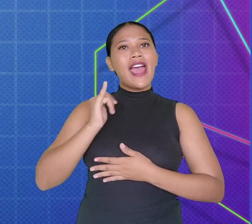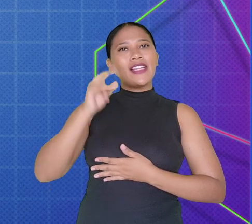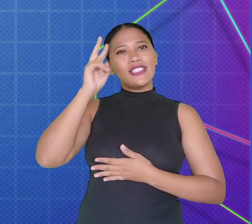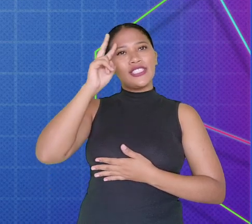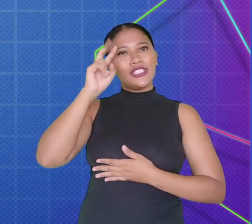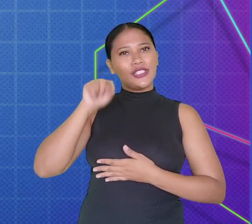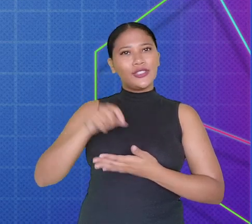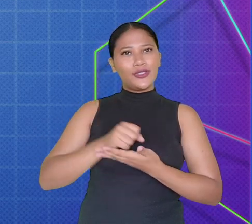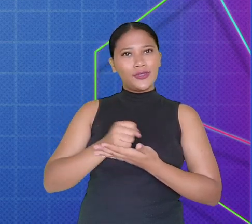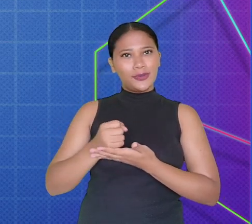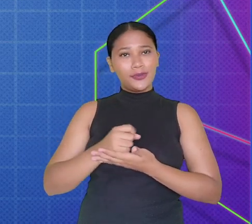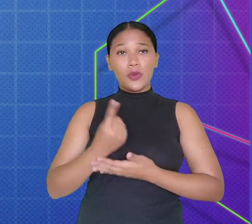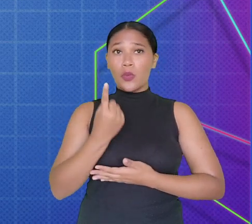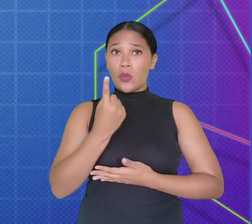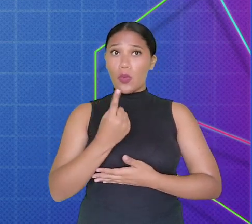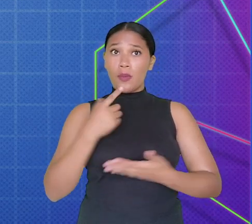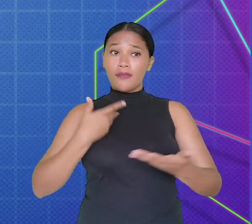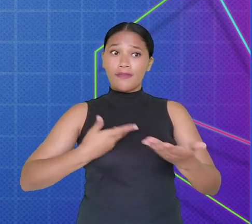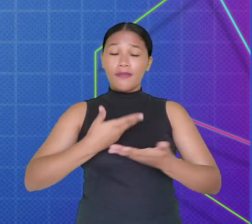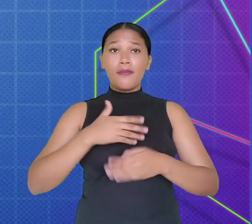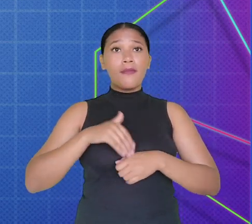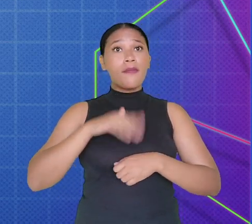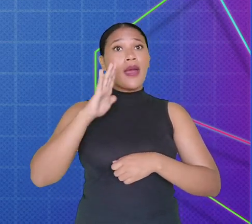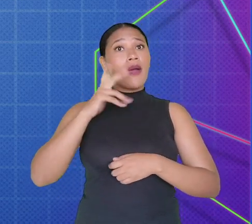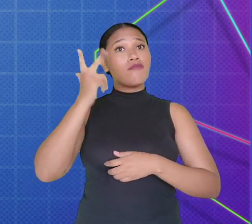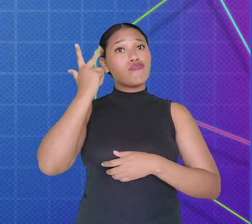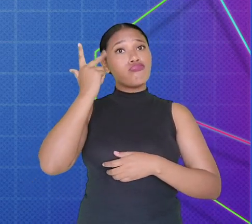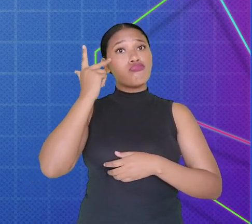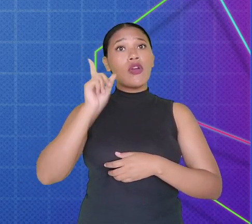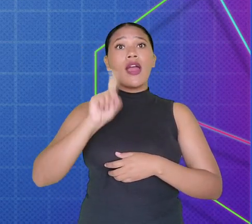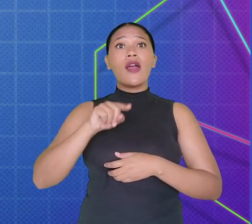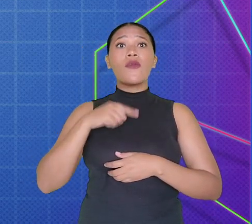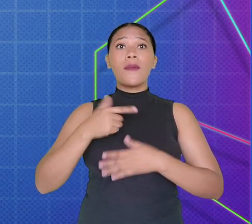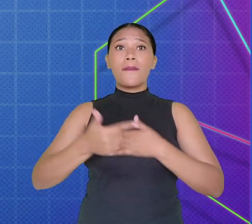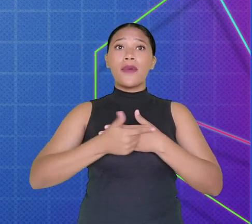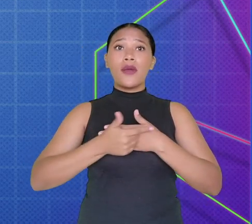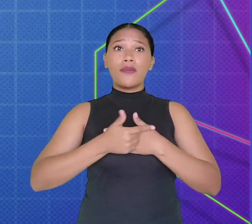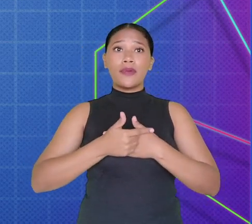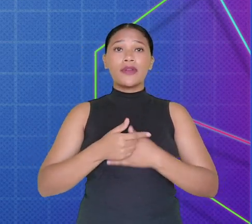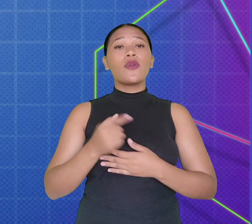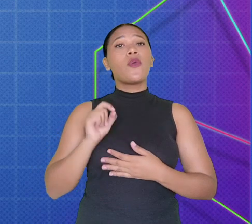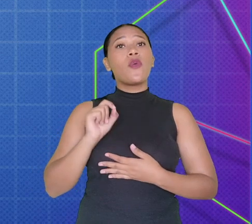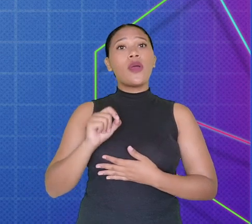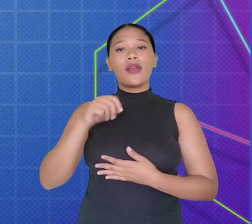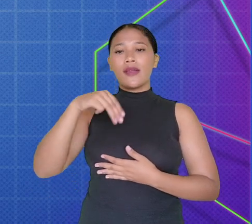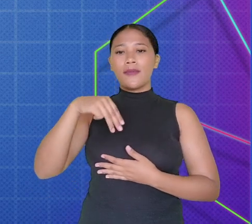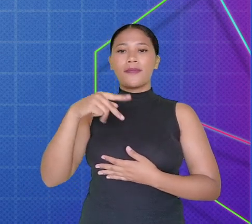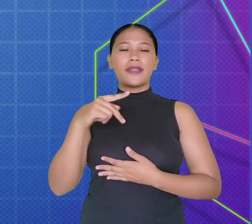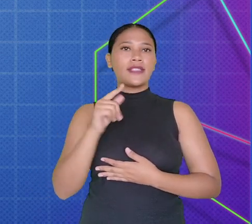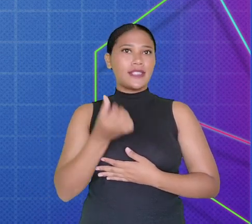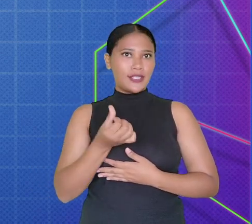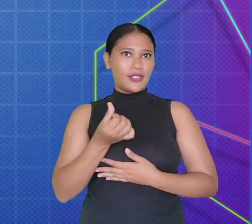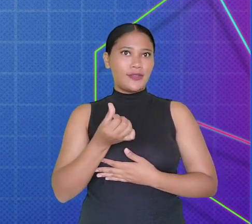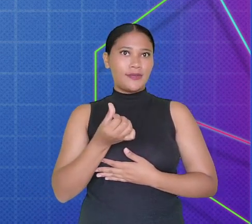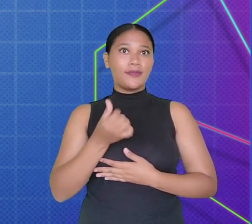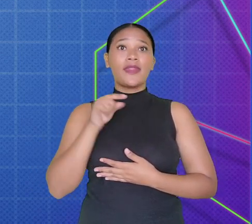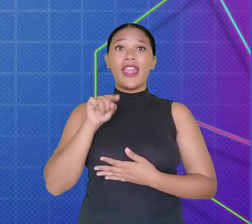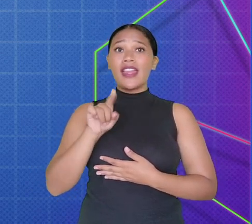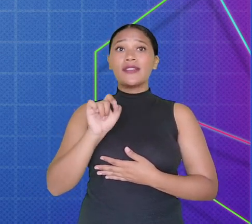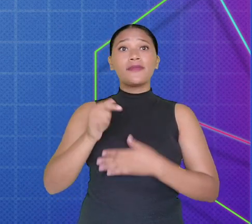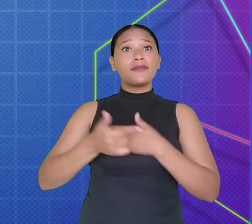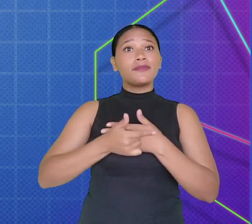jogabilidade e na narrativa do jogo. Uma das interações mais comuns em jogos é com personagens não jogáveis,